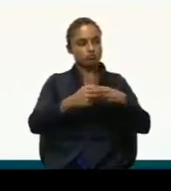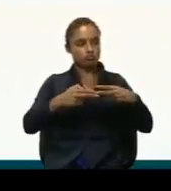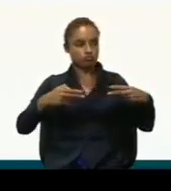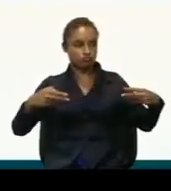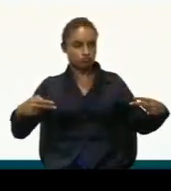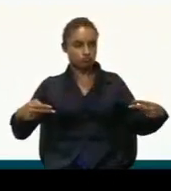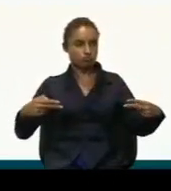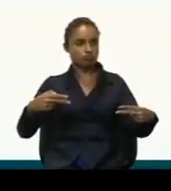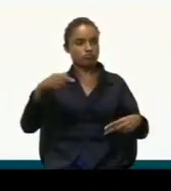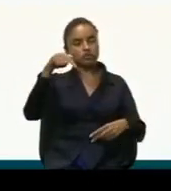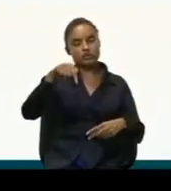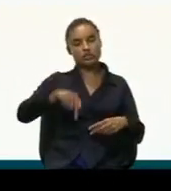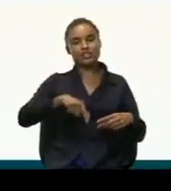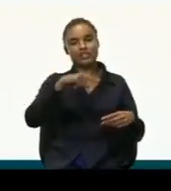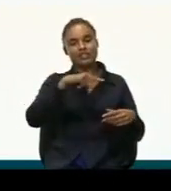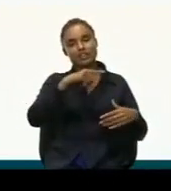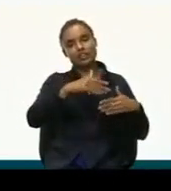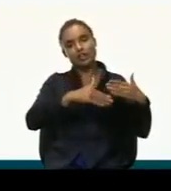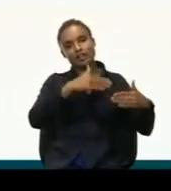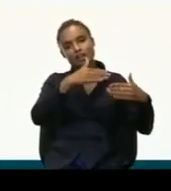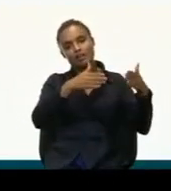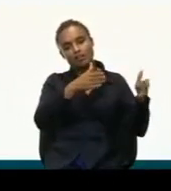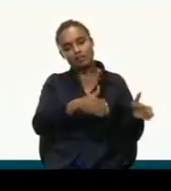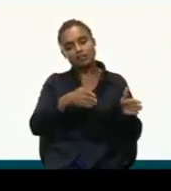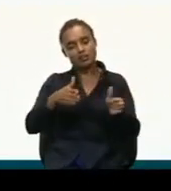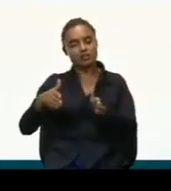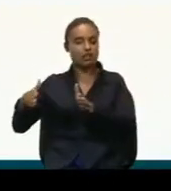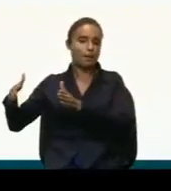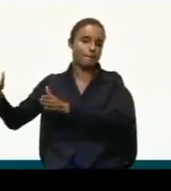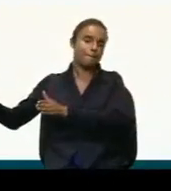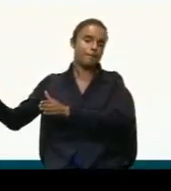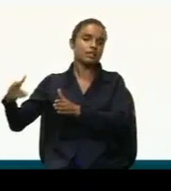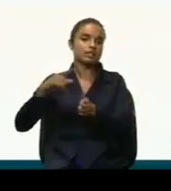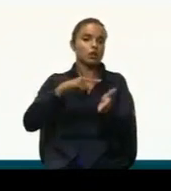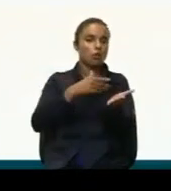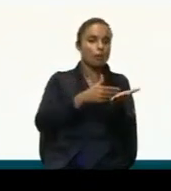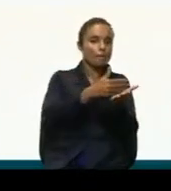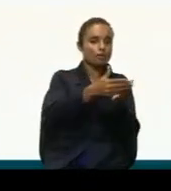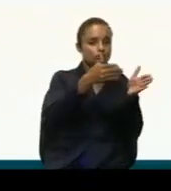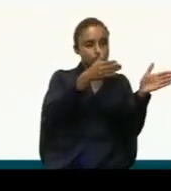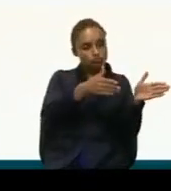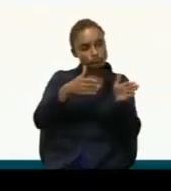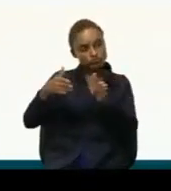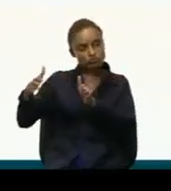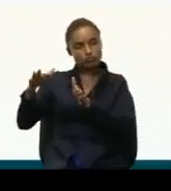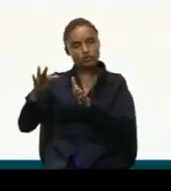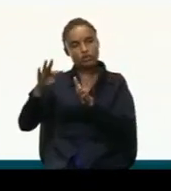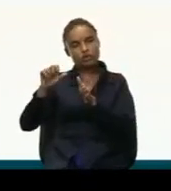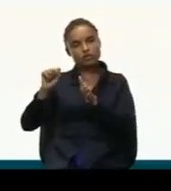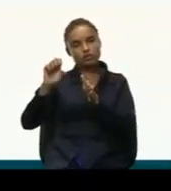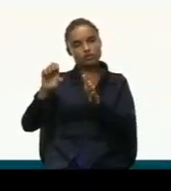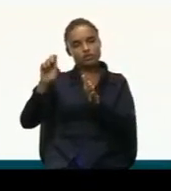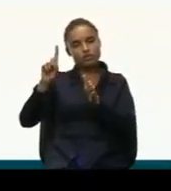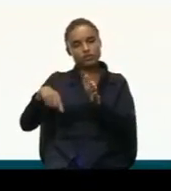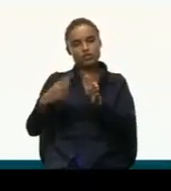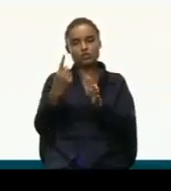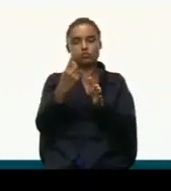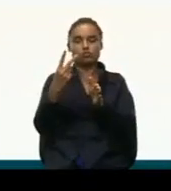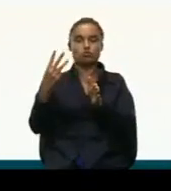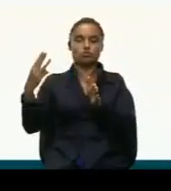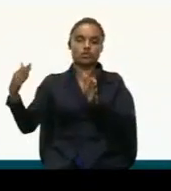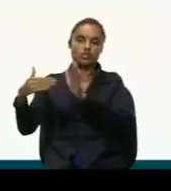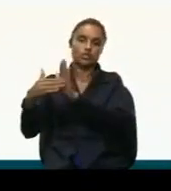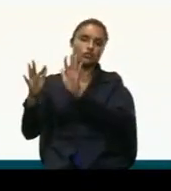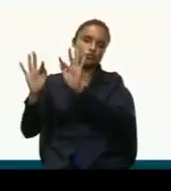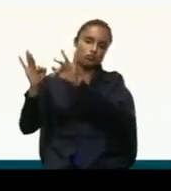obra, ela vai sofrer fases, e cada fase dessa vai sofrer uma mudança no nosso